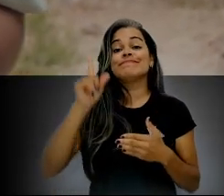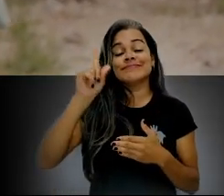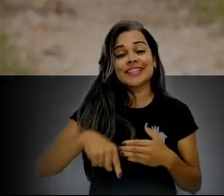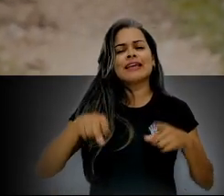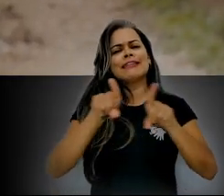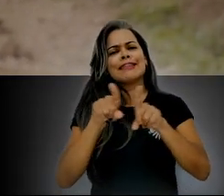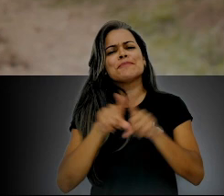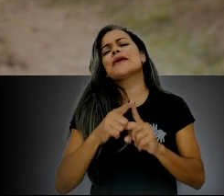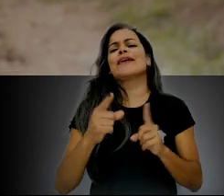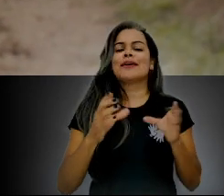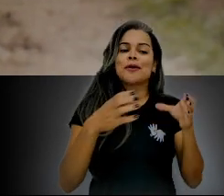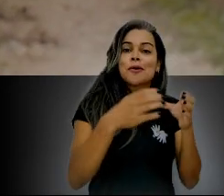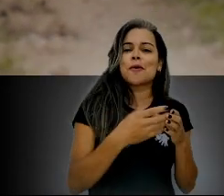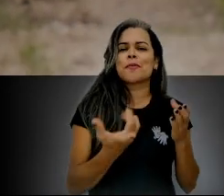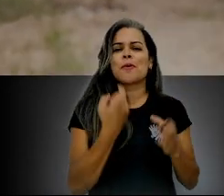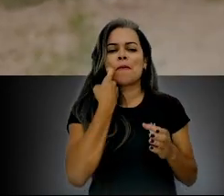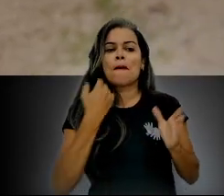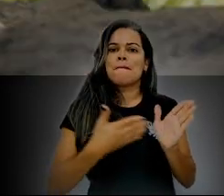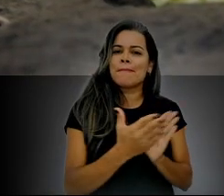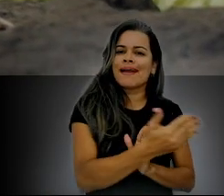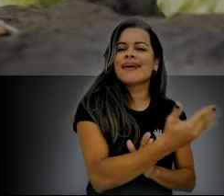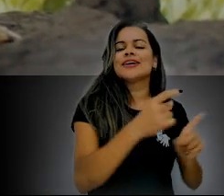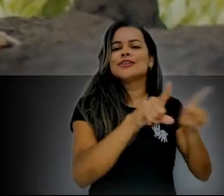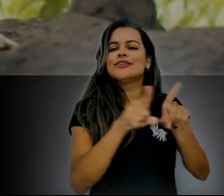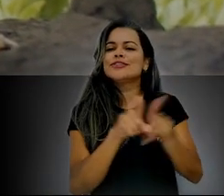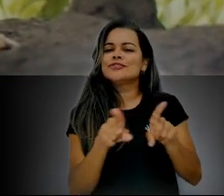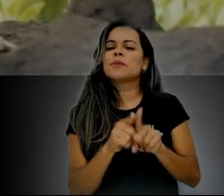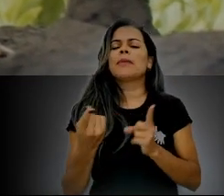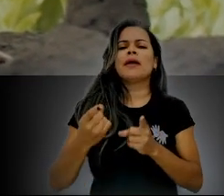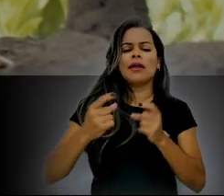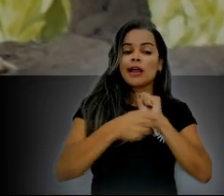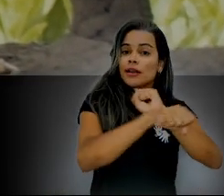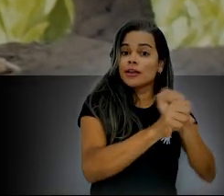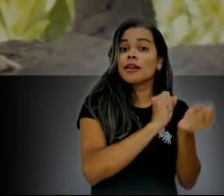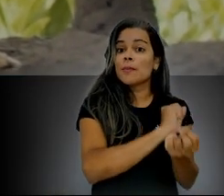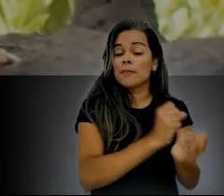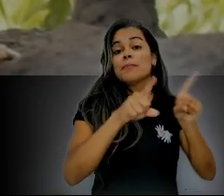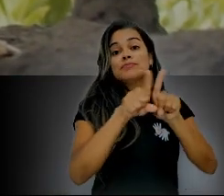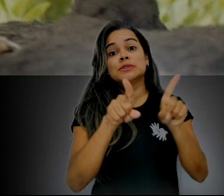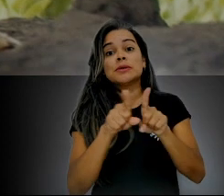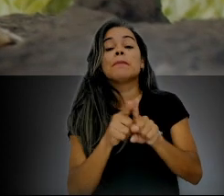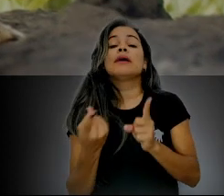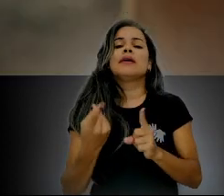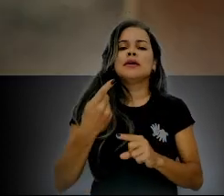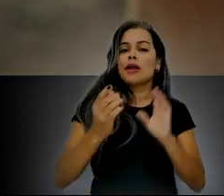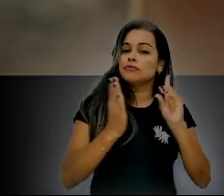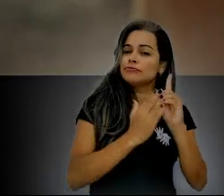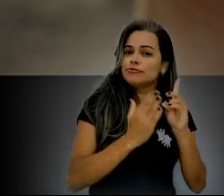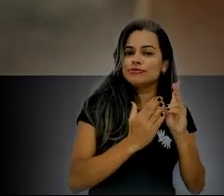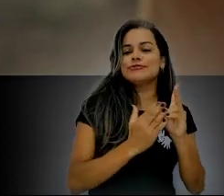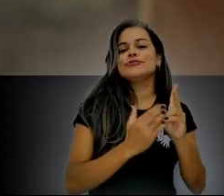seja no sentido das de comunidades pesqueiras tradicionais quilombolas enfim indígenas